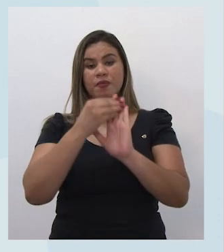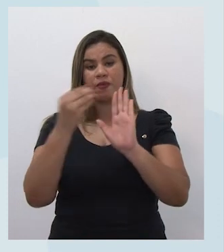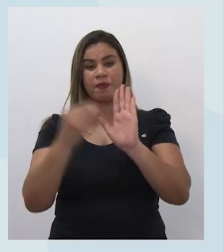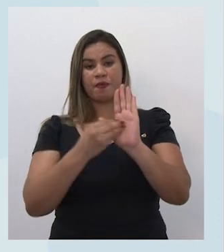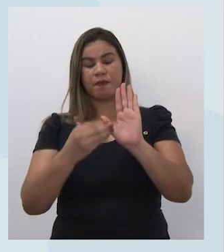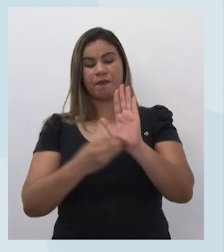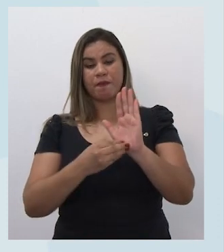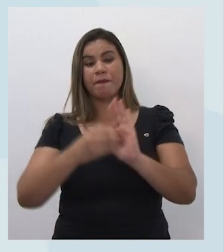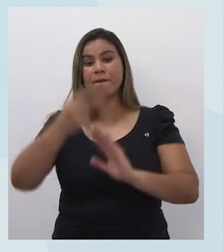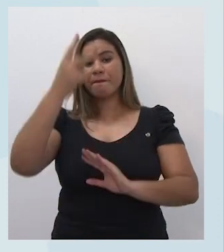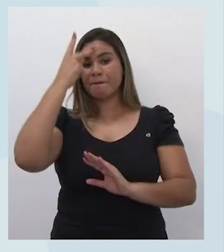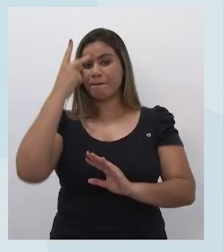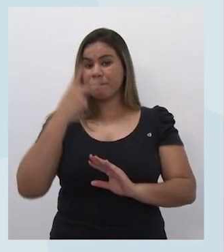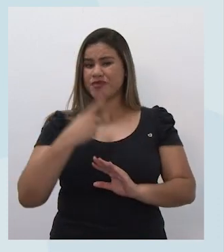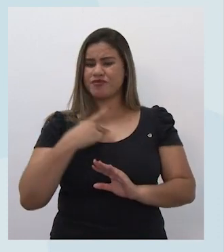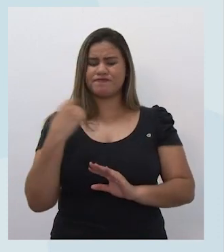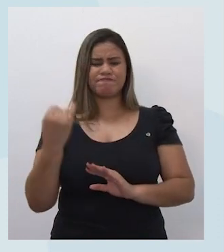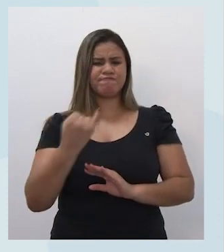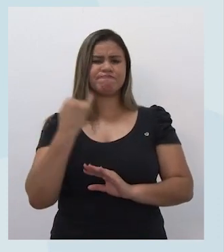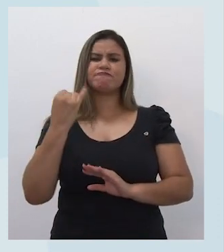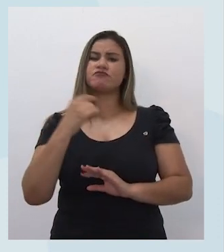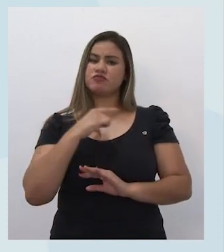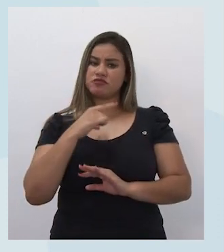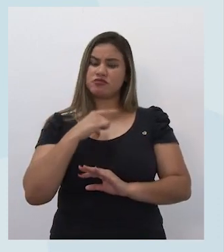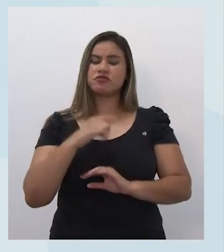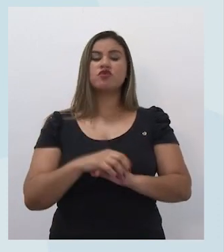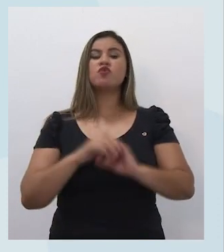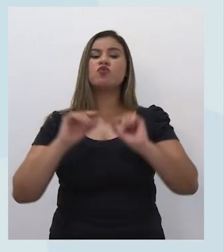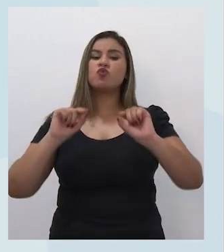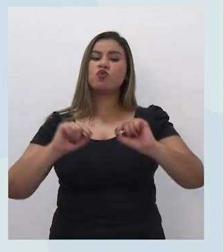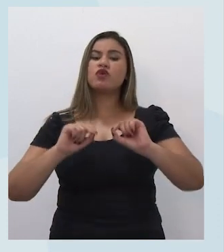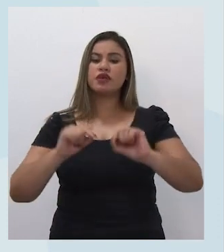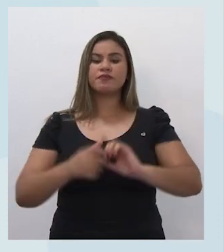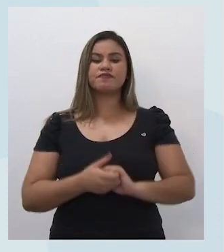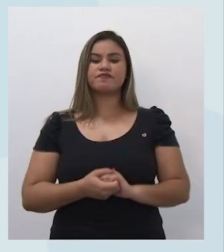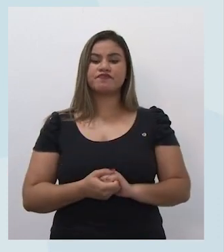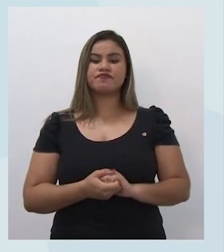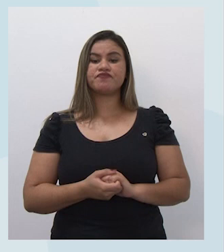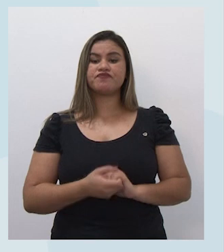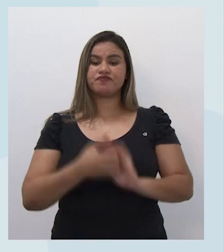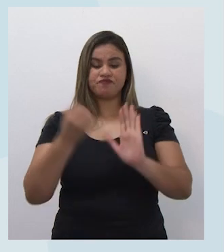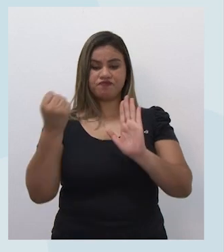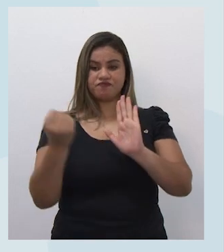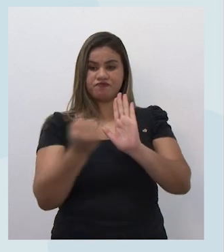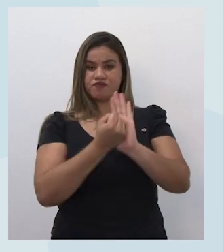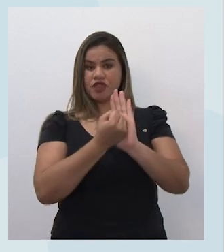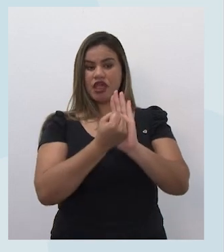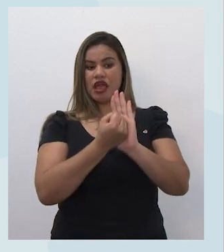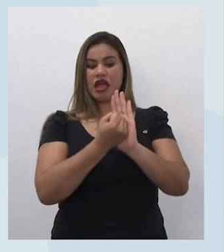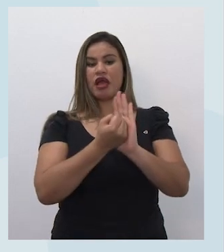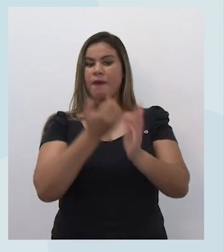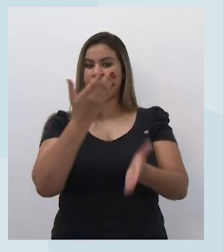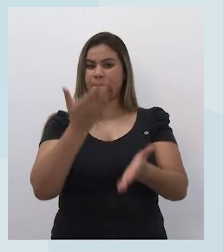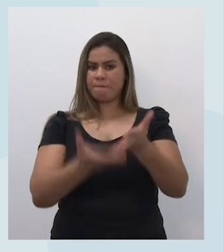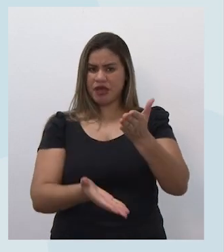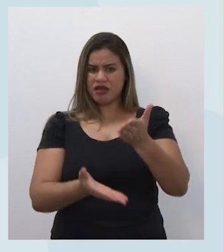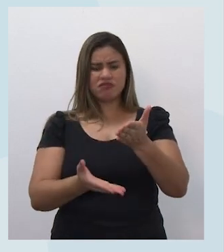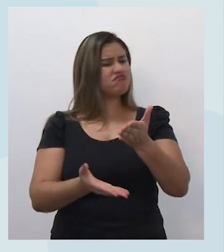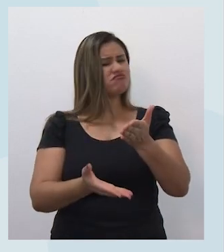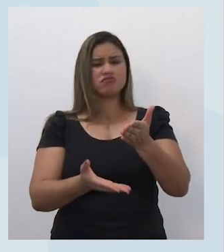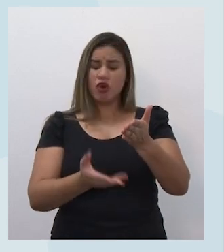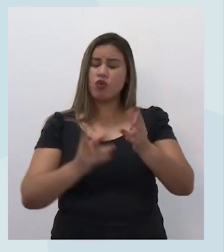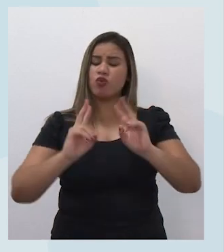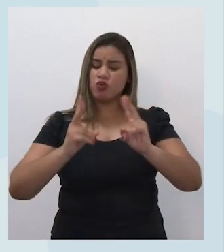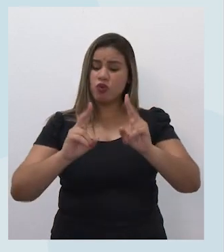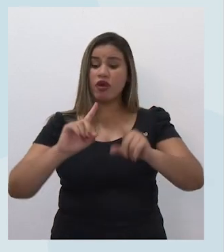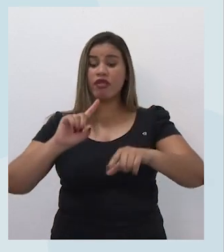super importantes e relevantes, né? Por quê? Porque o que é registrado não se perde, fica ali registrado e pode ser